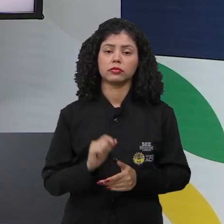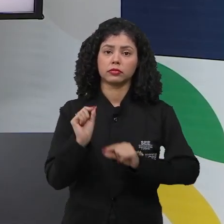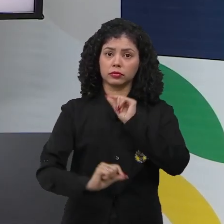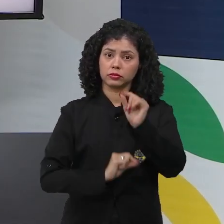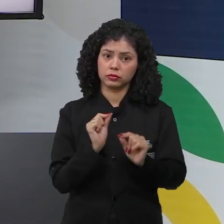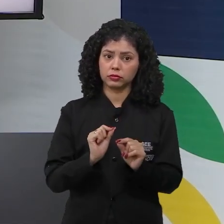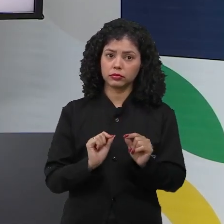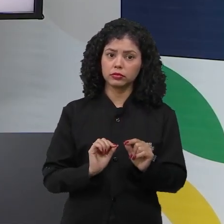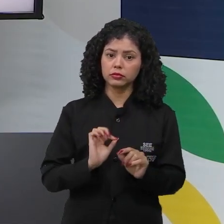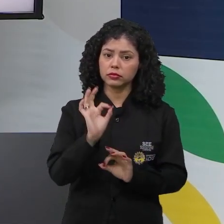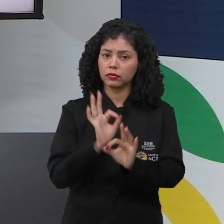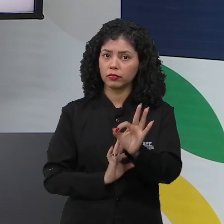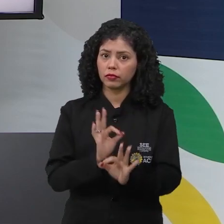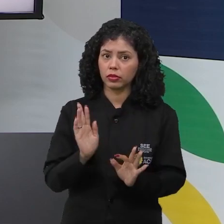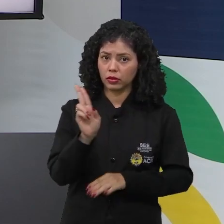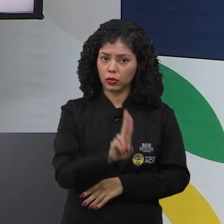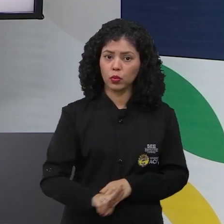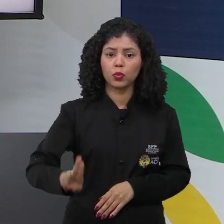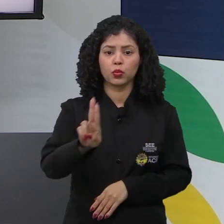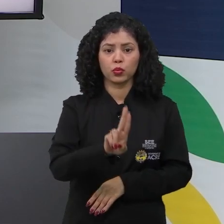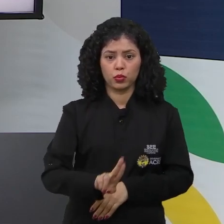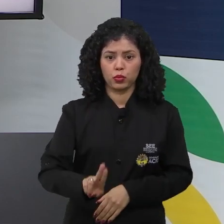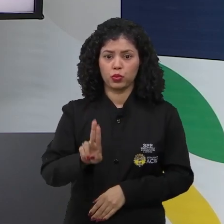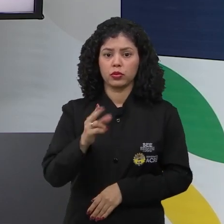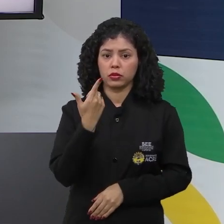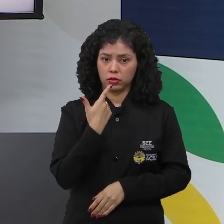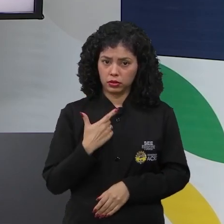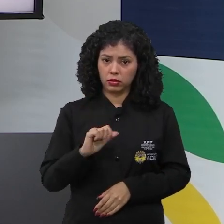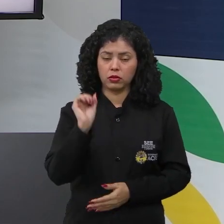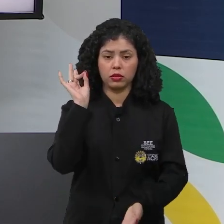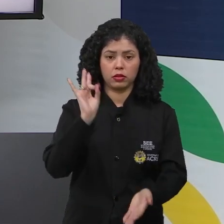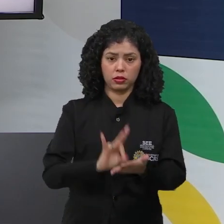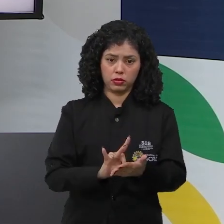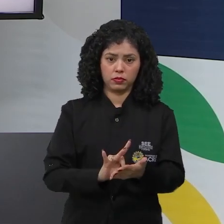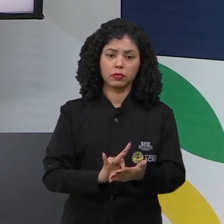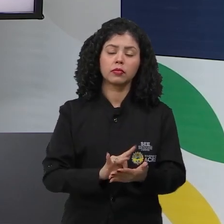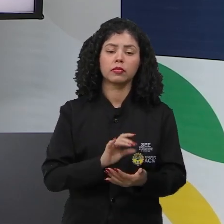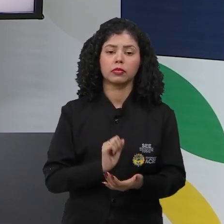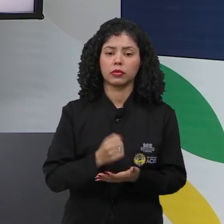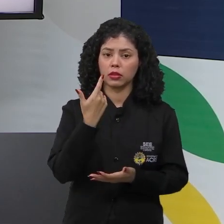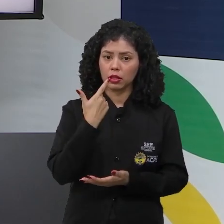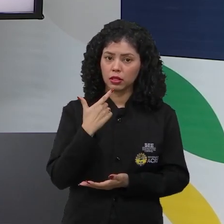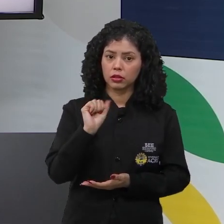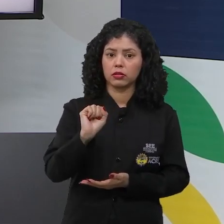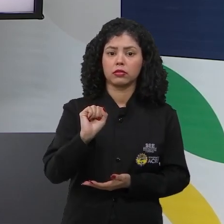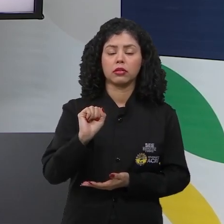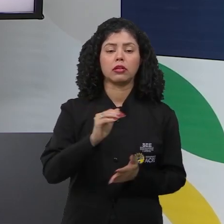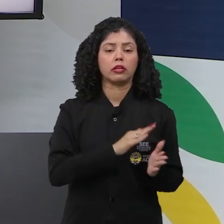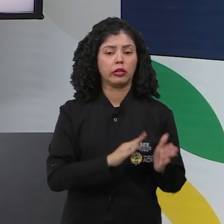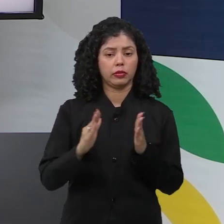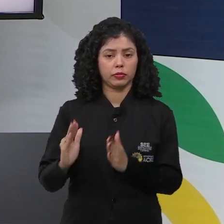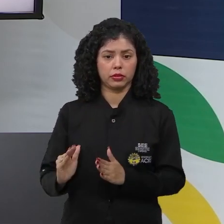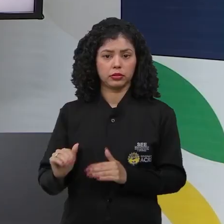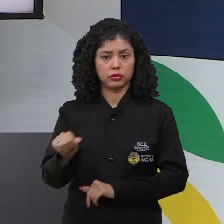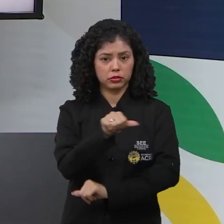ela funciona no uso da língua, no seu uso real. A língua, ela passa